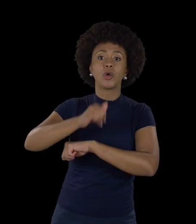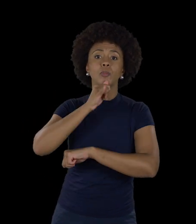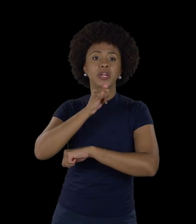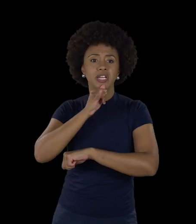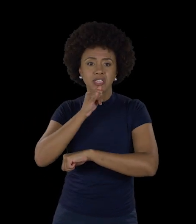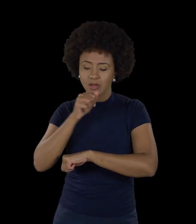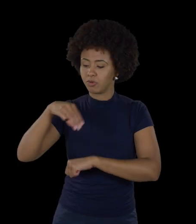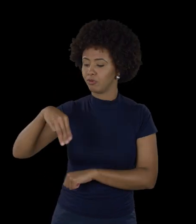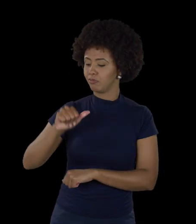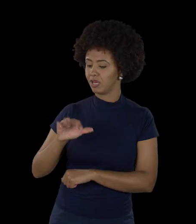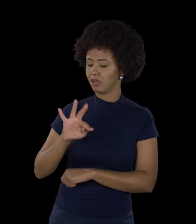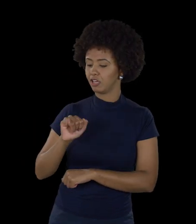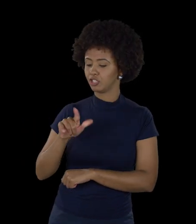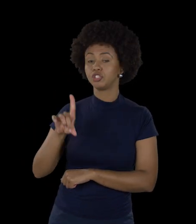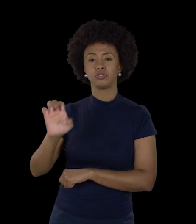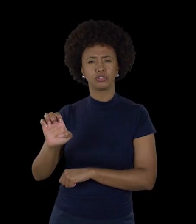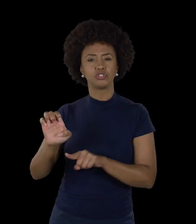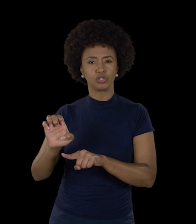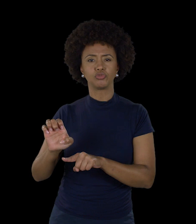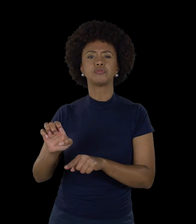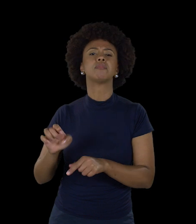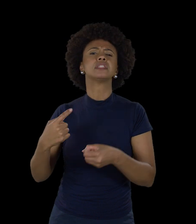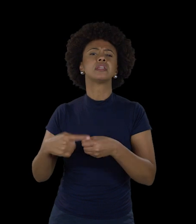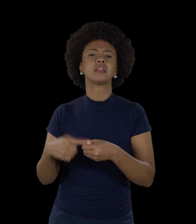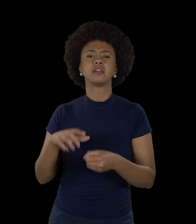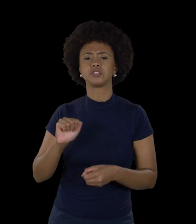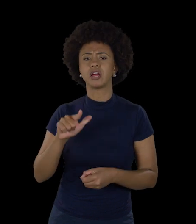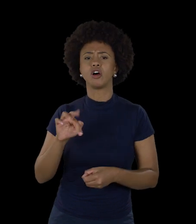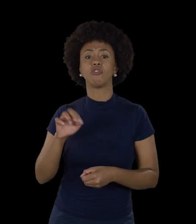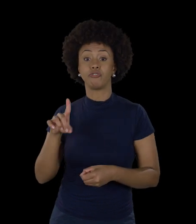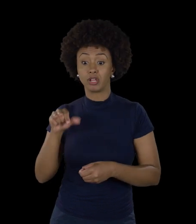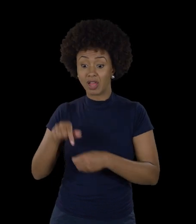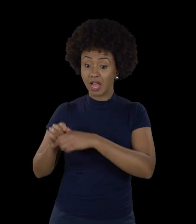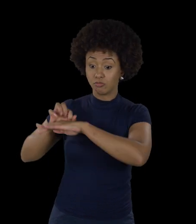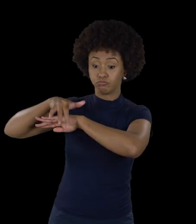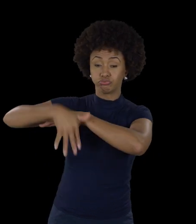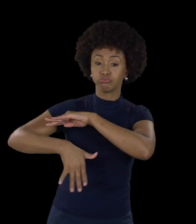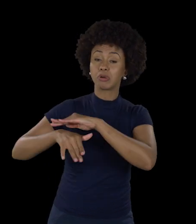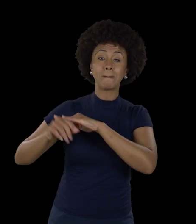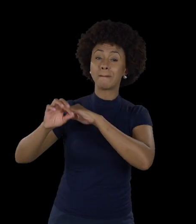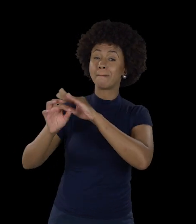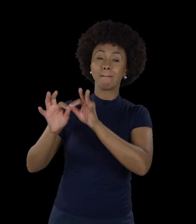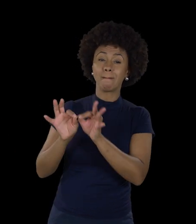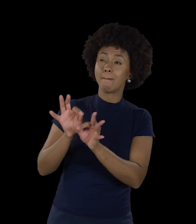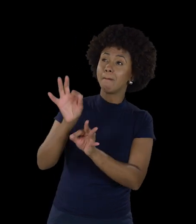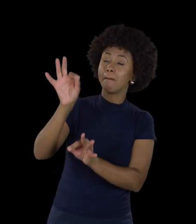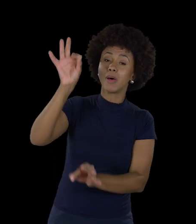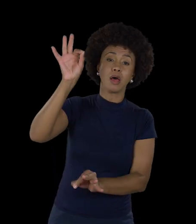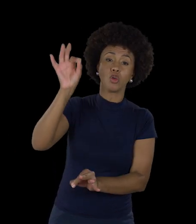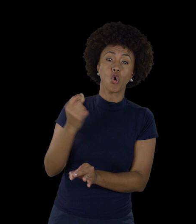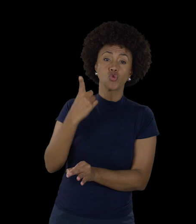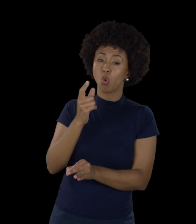a Cachoeira da Matilde, que fica no município de Alfredo Chaves e é a maior